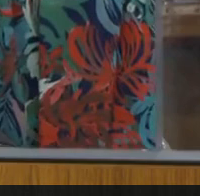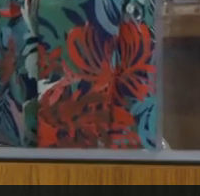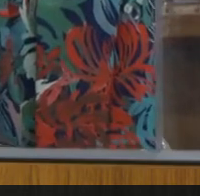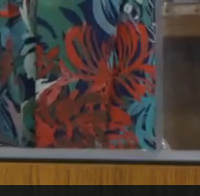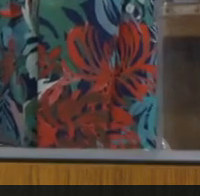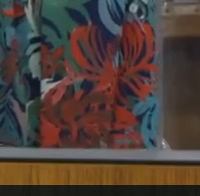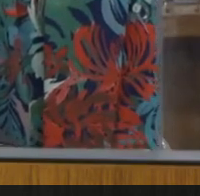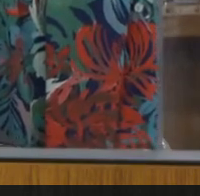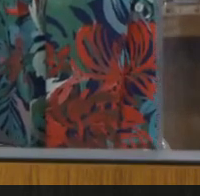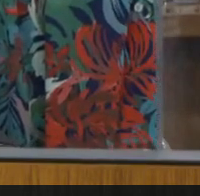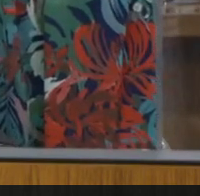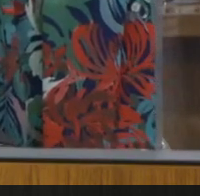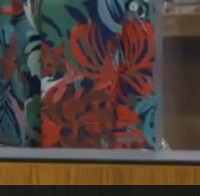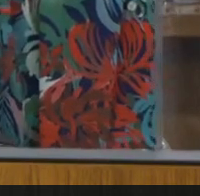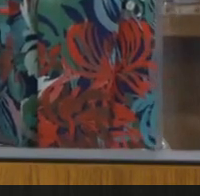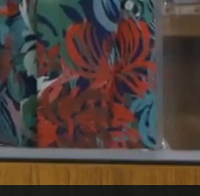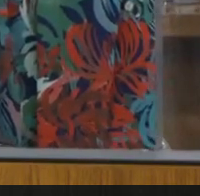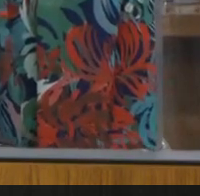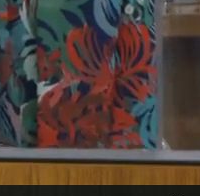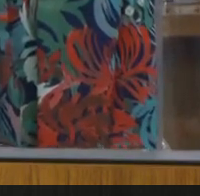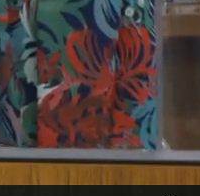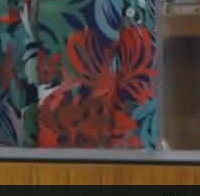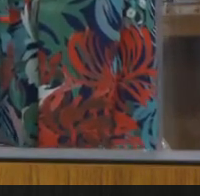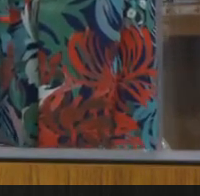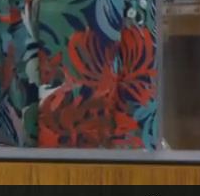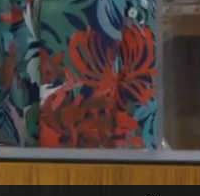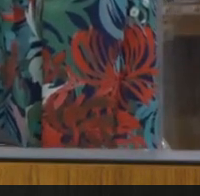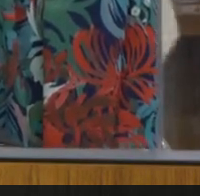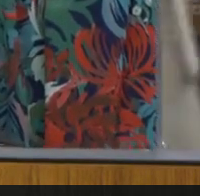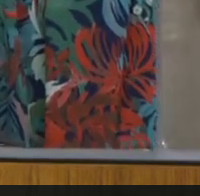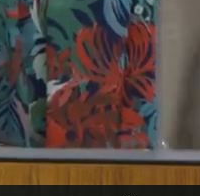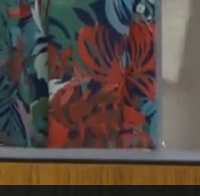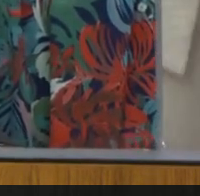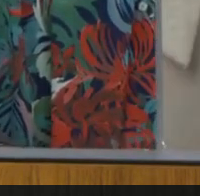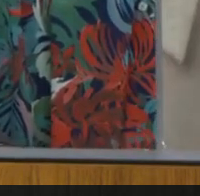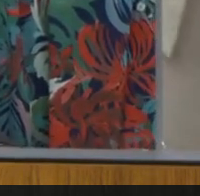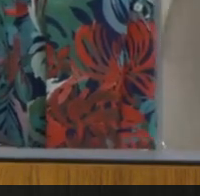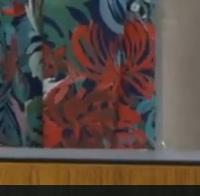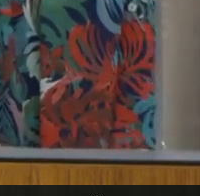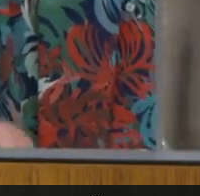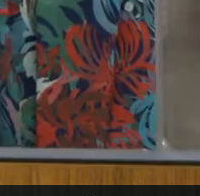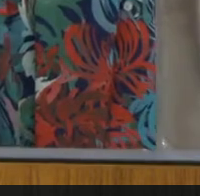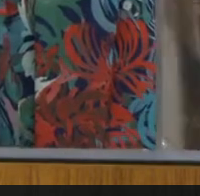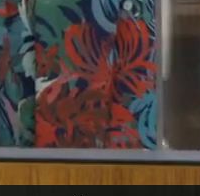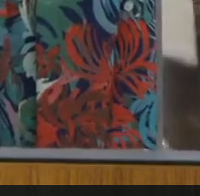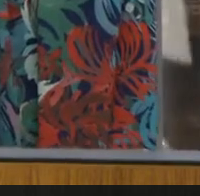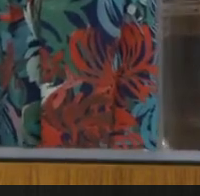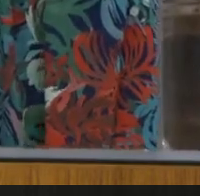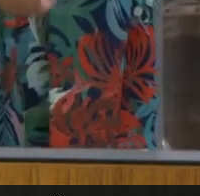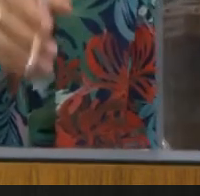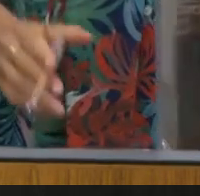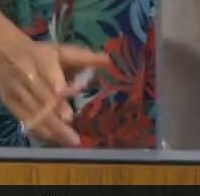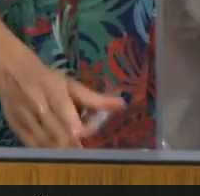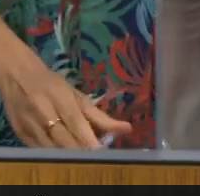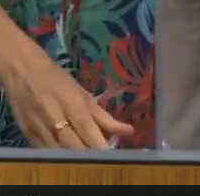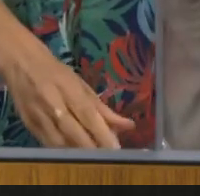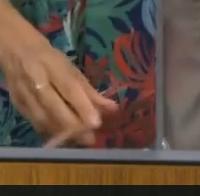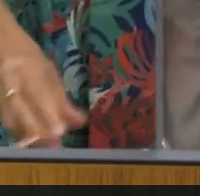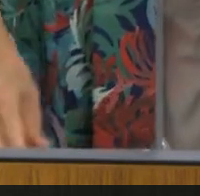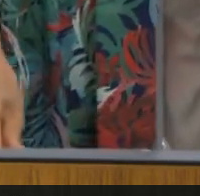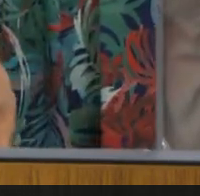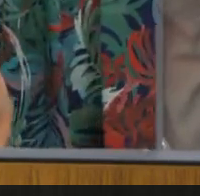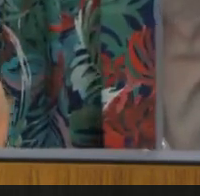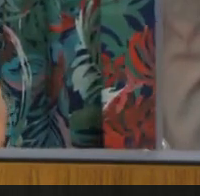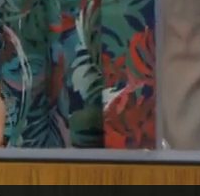23792 de 13 Janeiro 21 que autoriza o poder executivo a doar ao município de Leopoldina